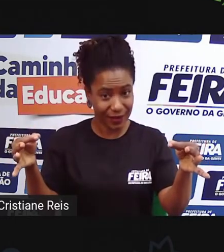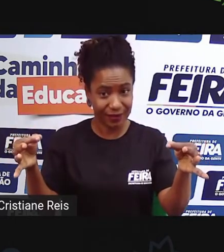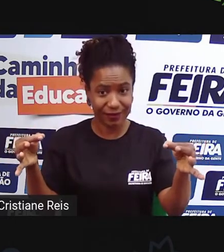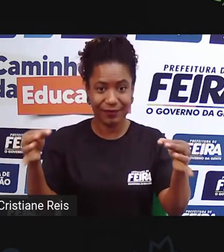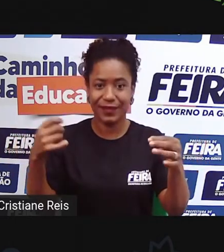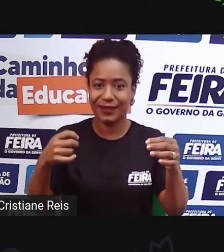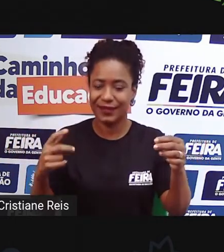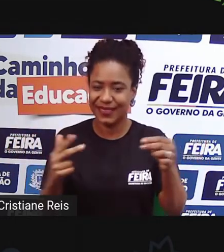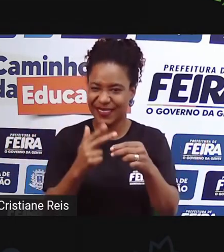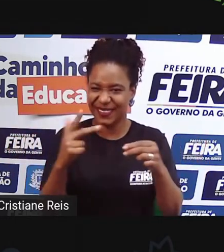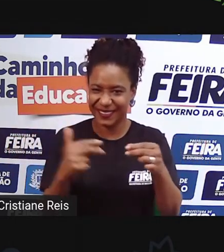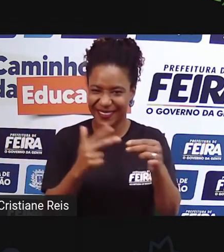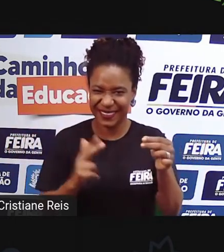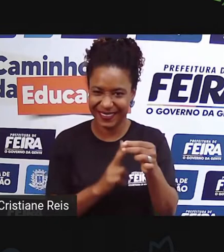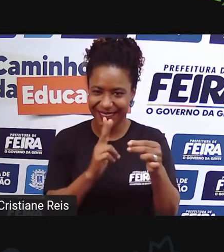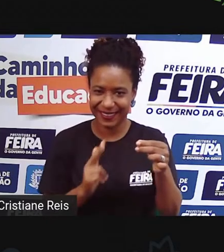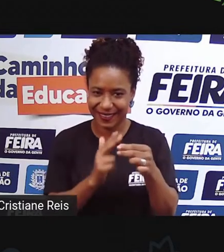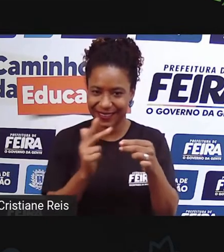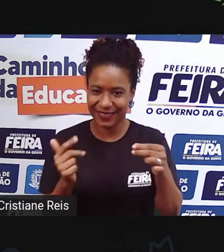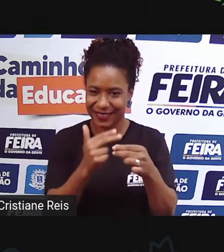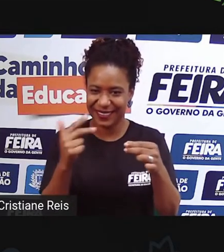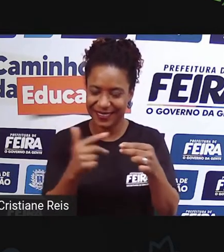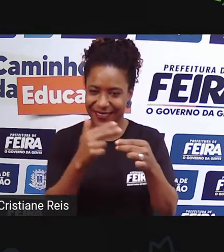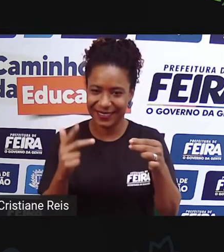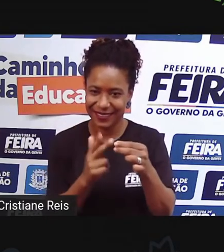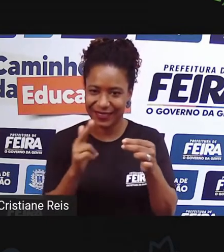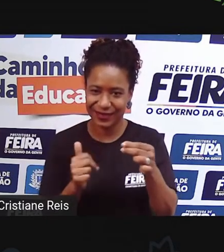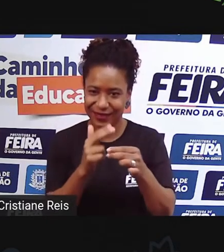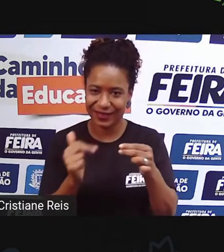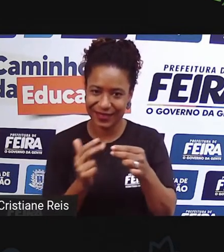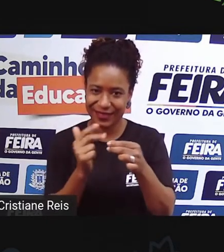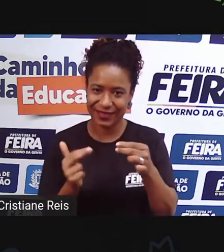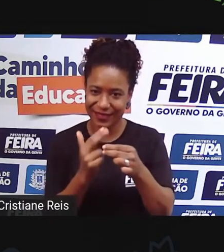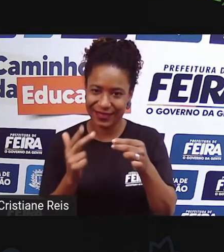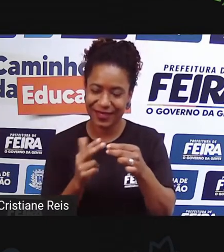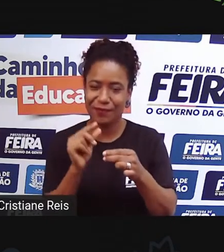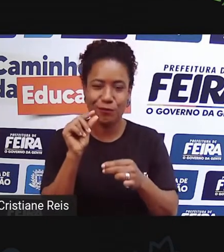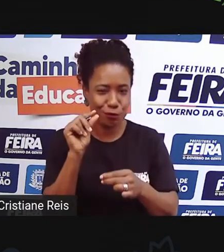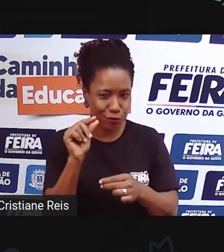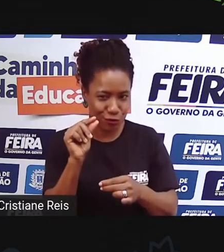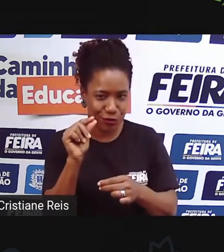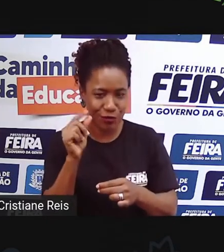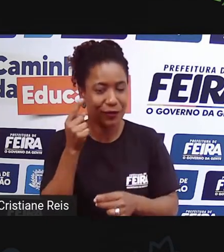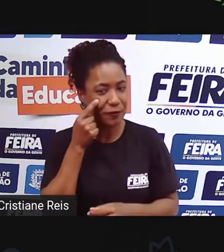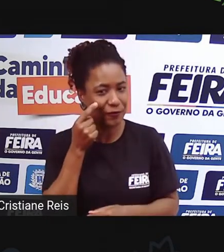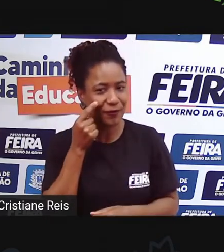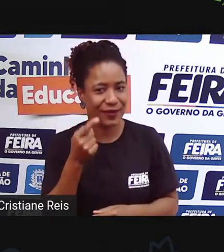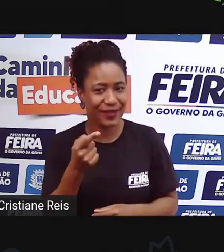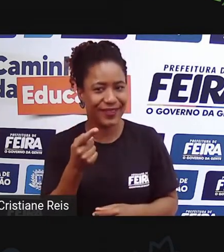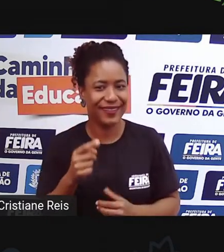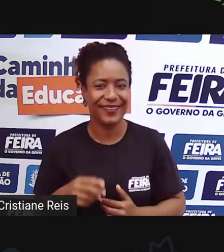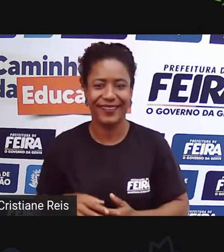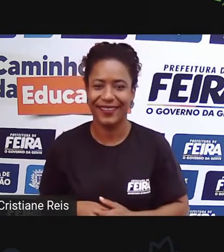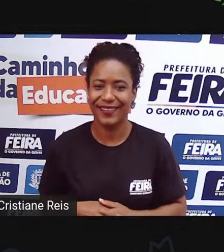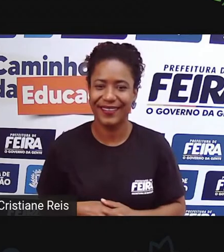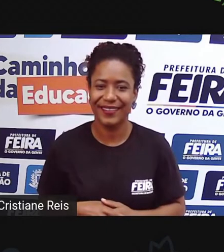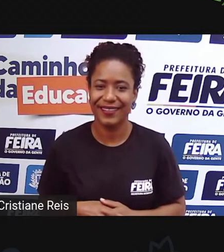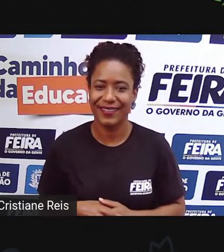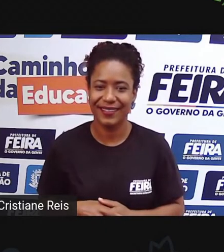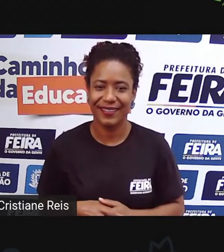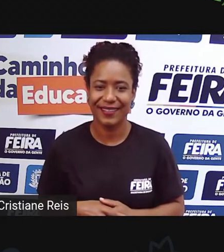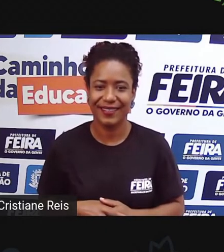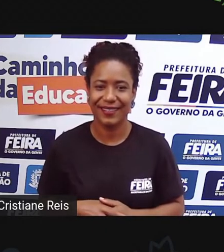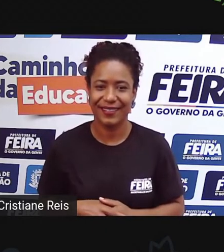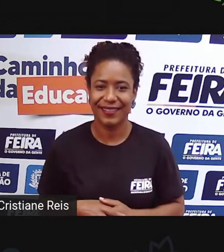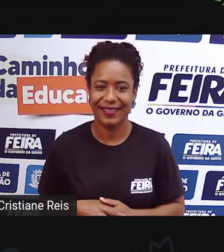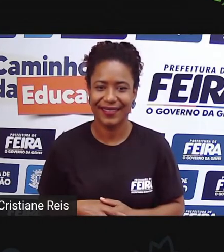Isso, recortar em pedacinhos menores, tá, meninada? Vamos lá? Então, vamos lá. Eu vou pegar aqui uma folha